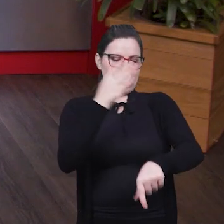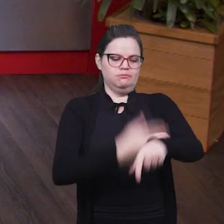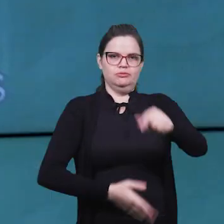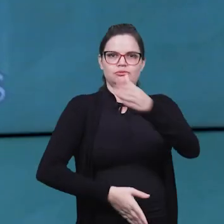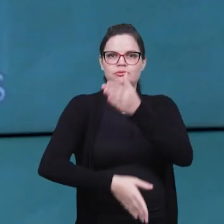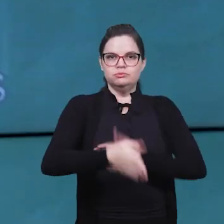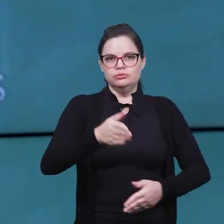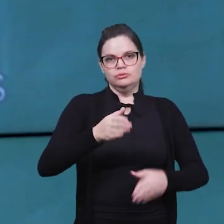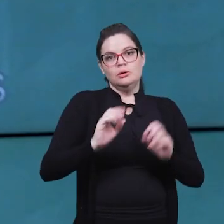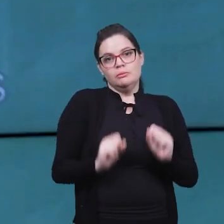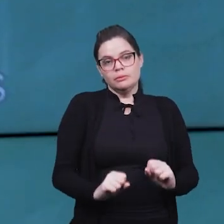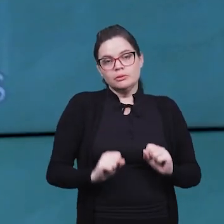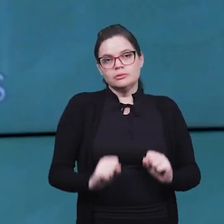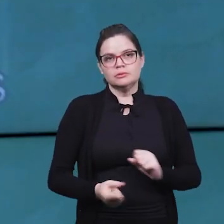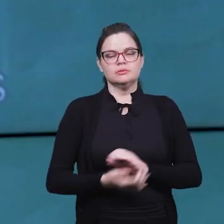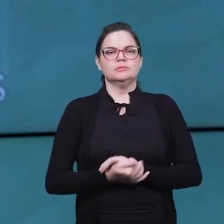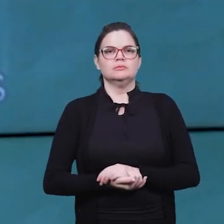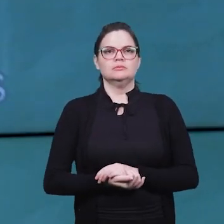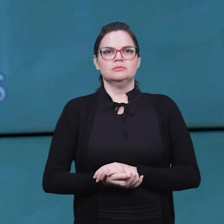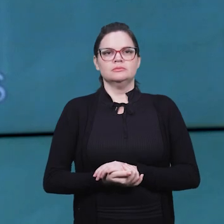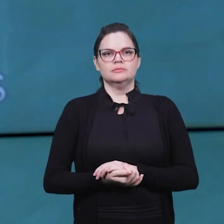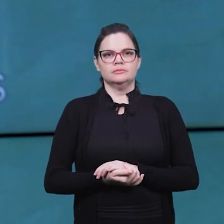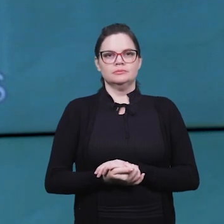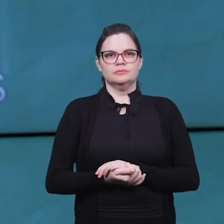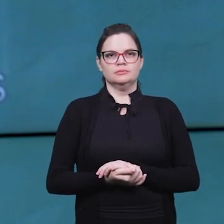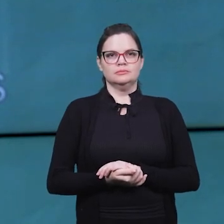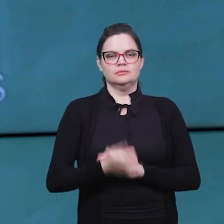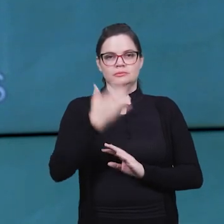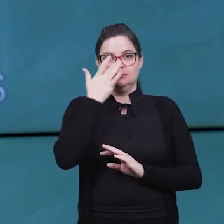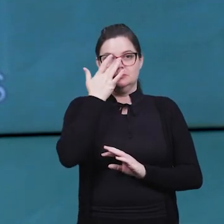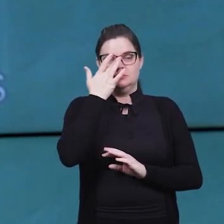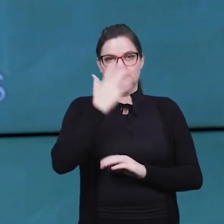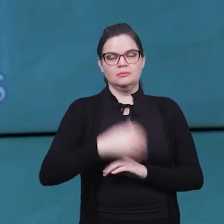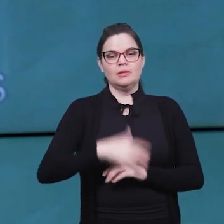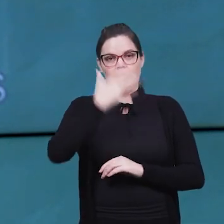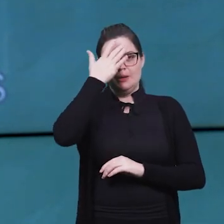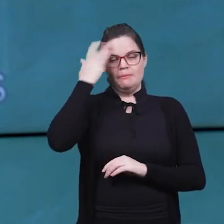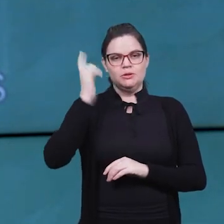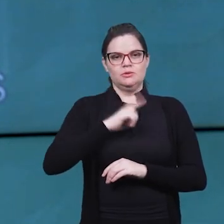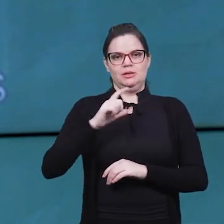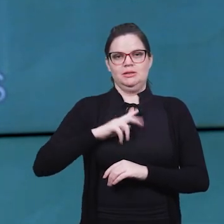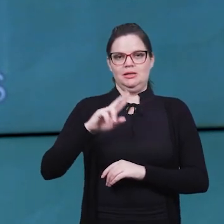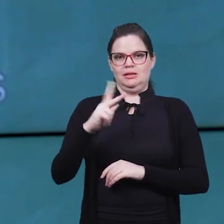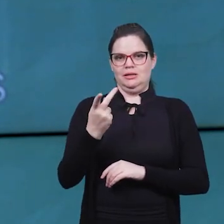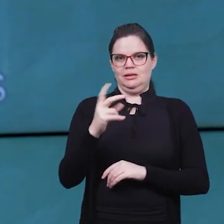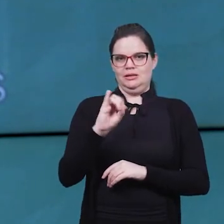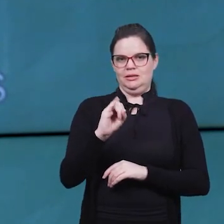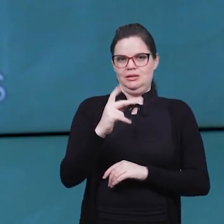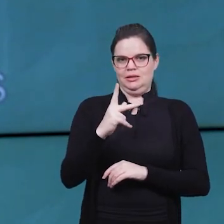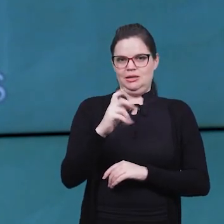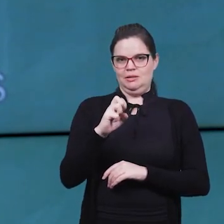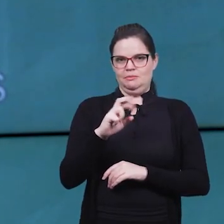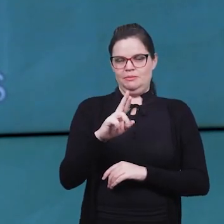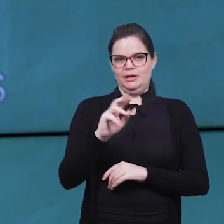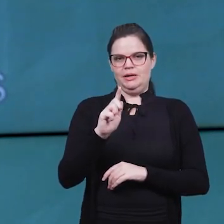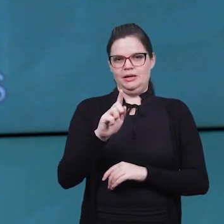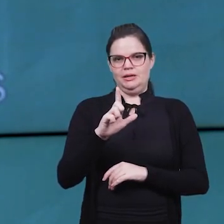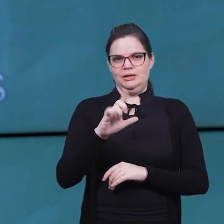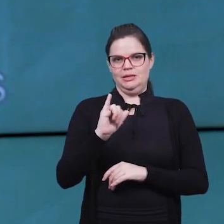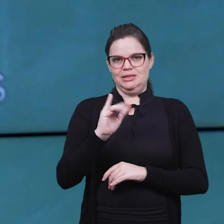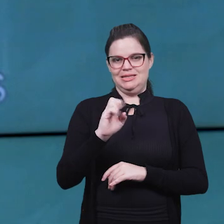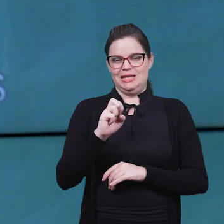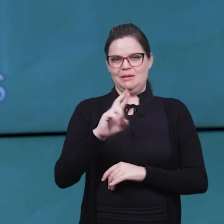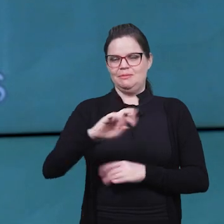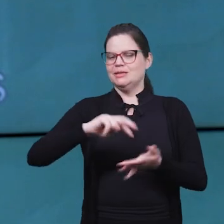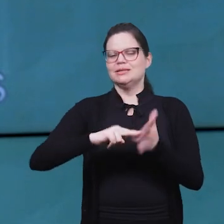também. Normalmente, pessoas com a chamada hiperglicemia, ou seja, taxas muito altas de